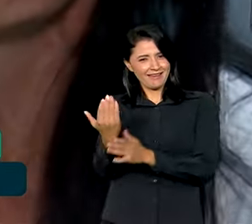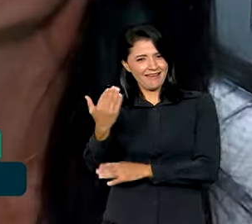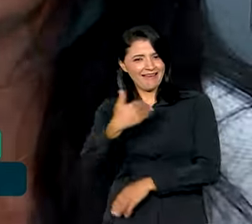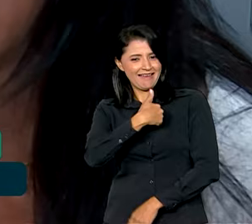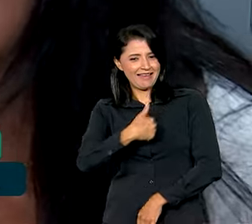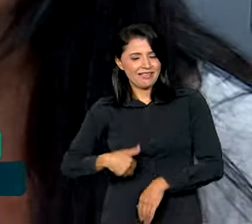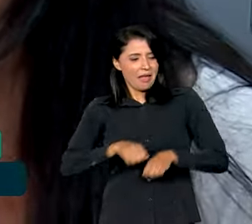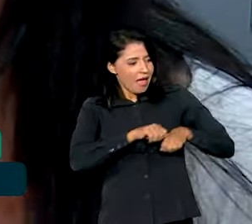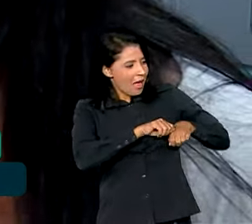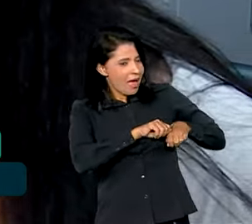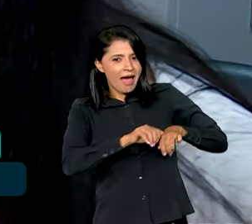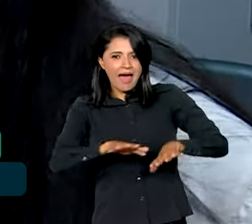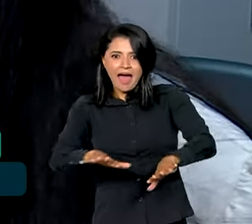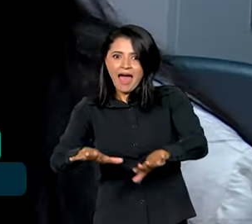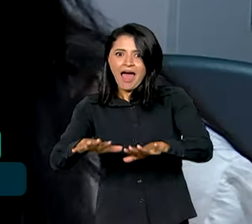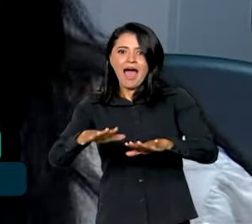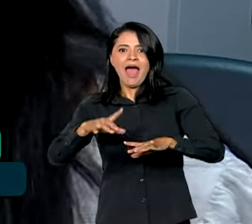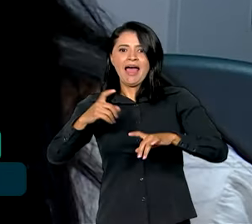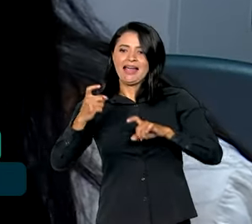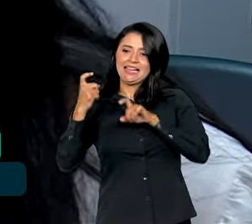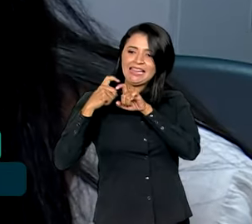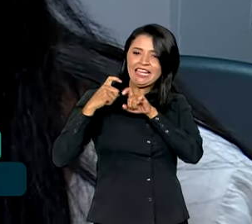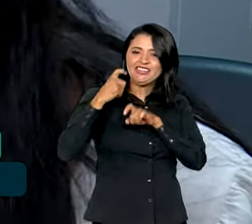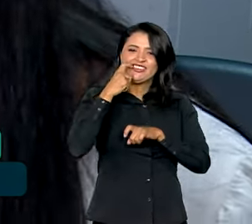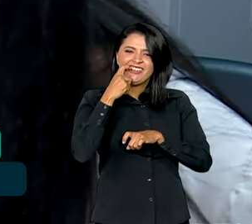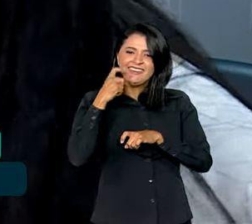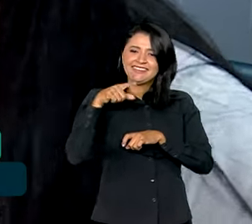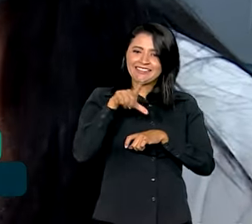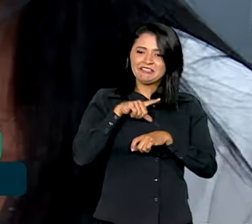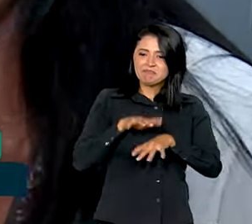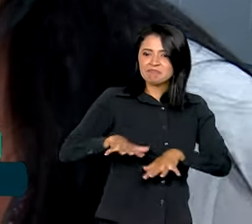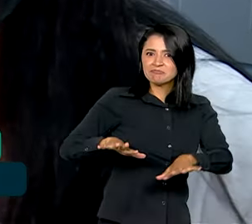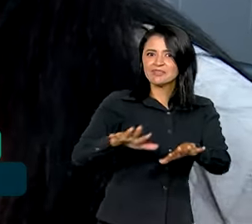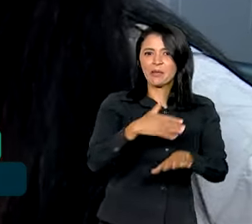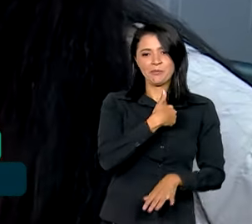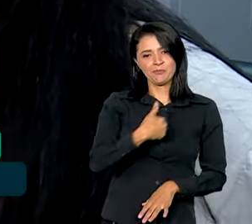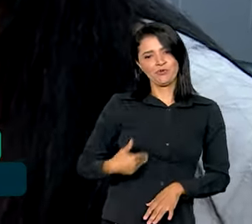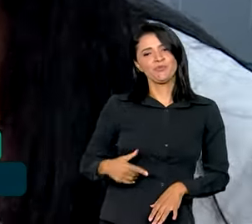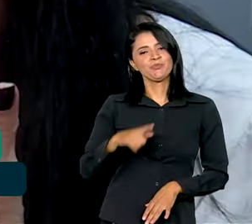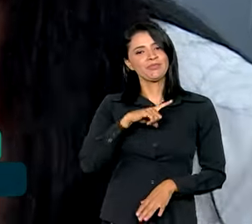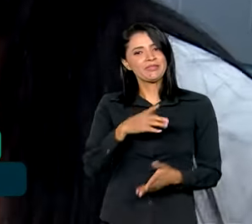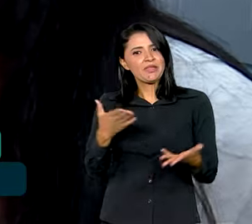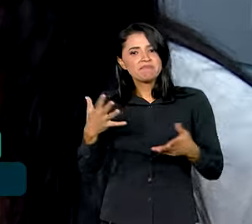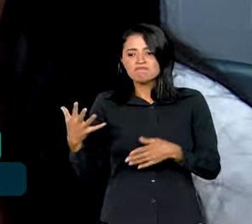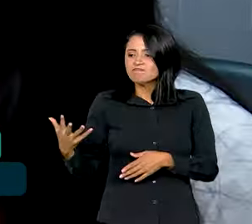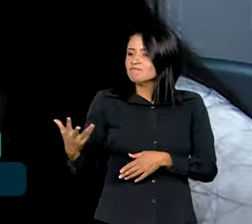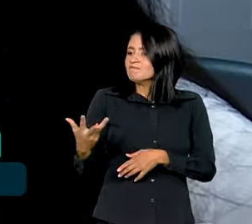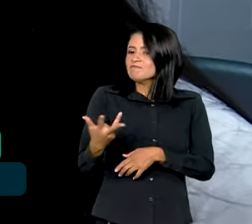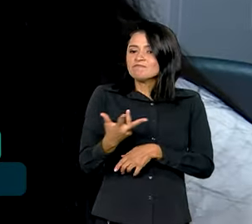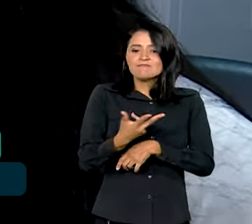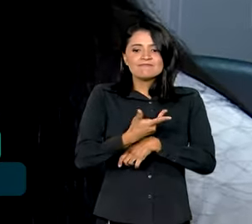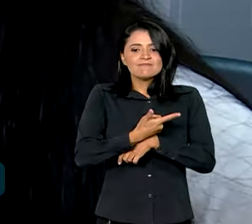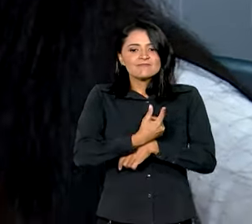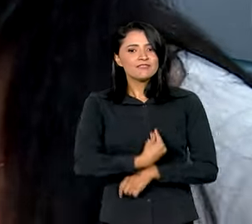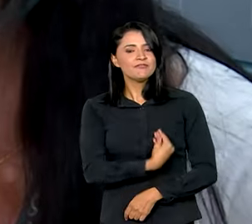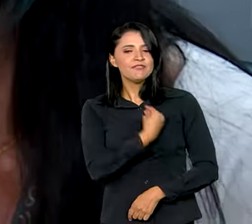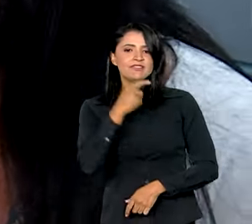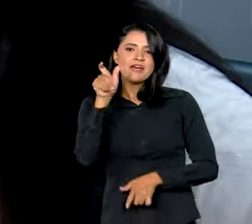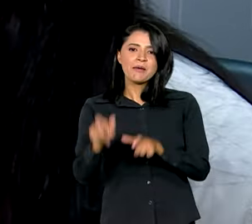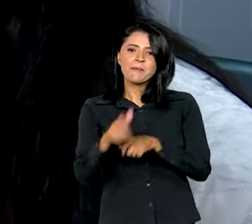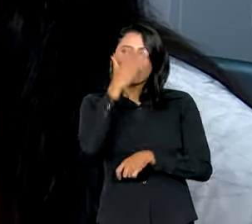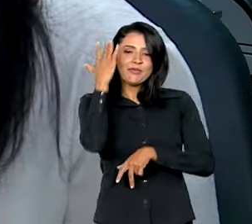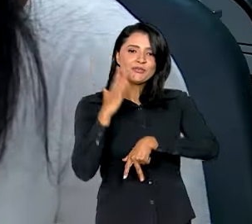de disseminar dentista aí pelo serviço público, né, é que a gente tem hoje a qualidade de vida dos pacientes